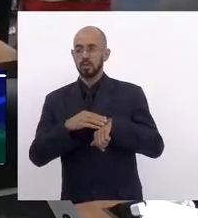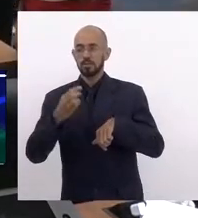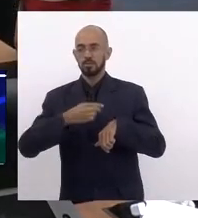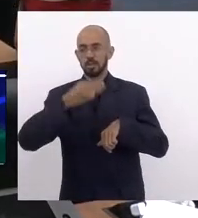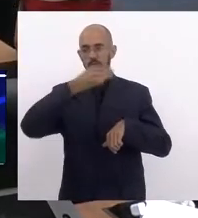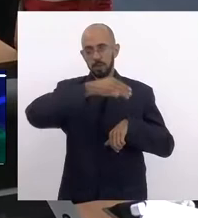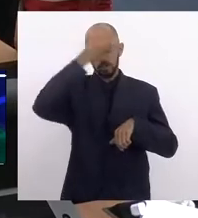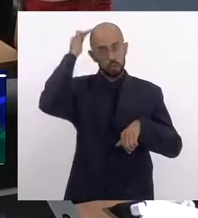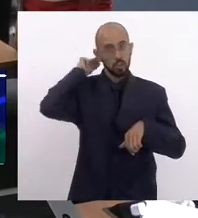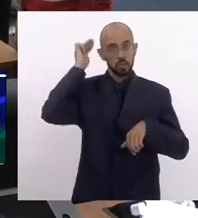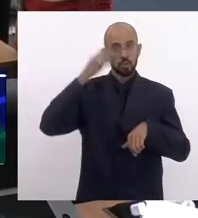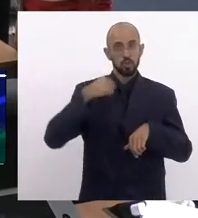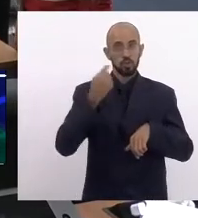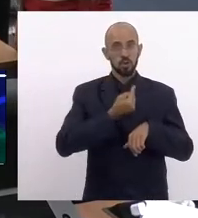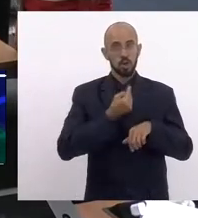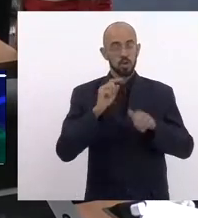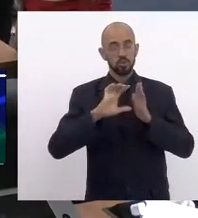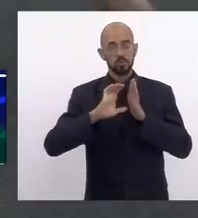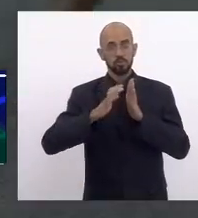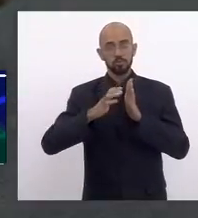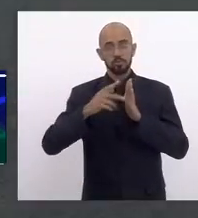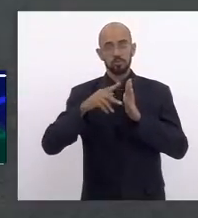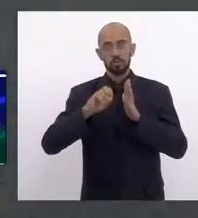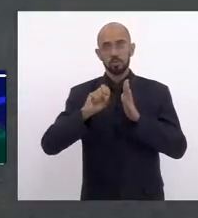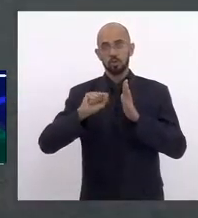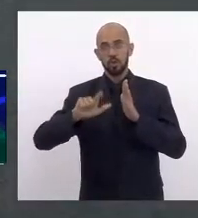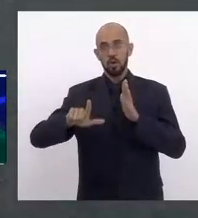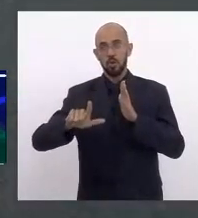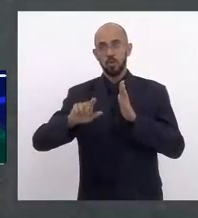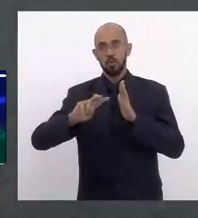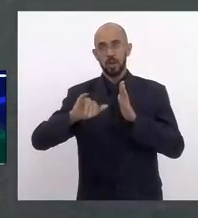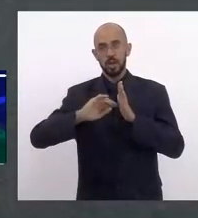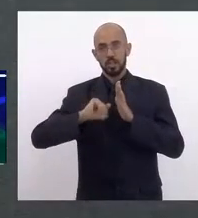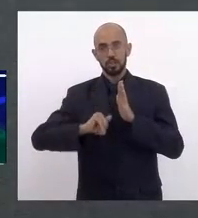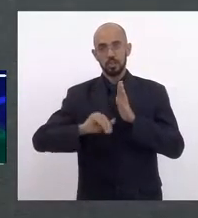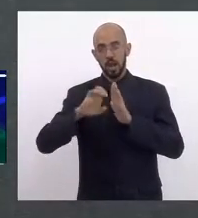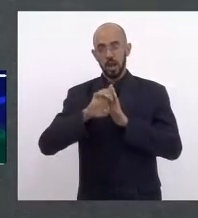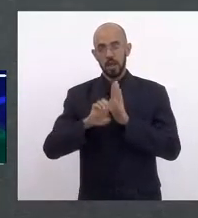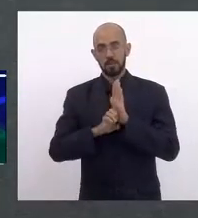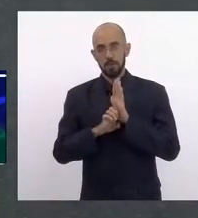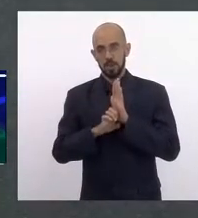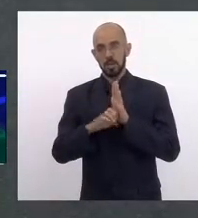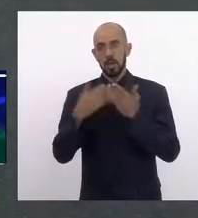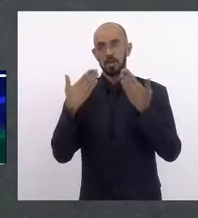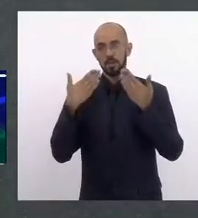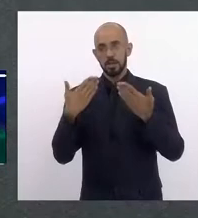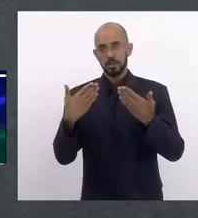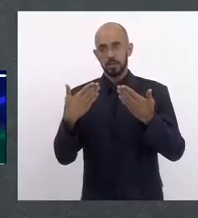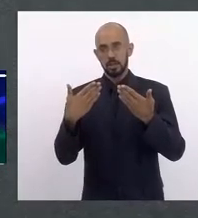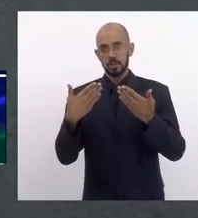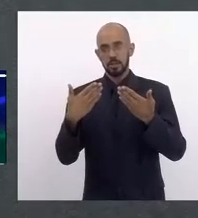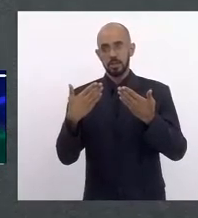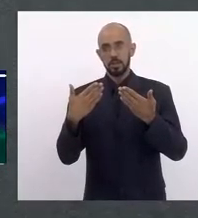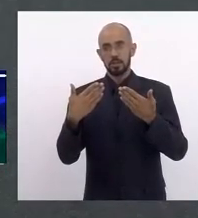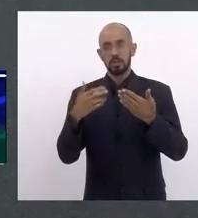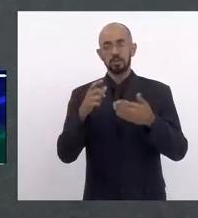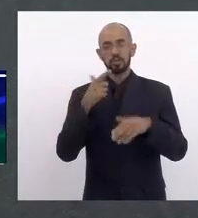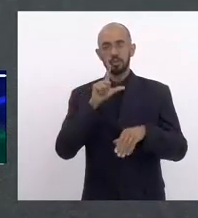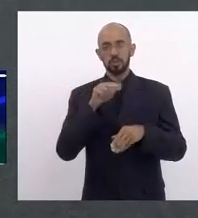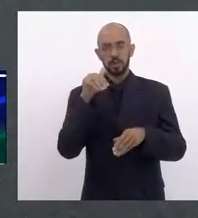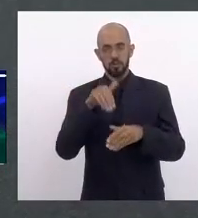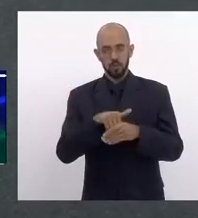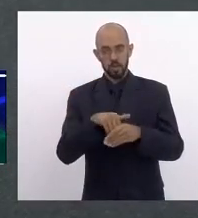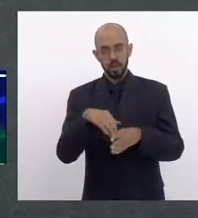Pacheco, a gente da bancada do PSOL vai retirar a emenda apresentada e, retirando a emenda, a gente vai para o voto, não é